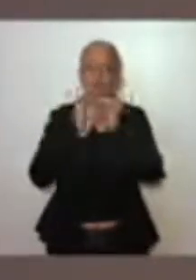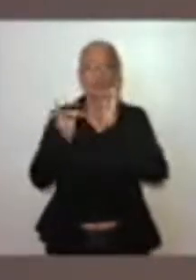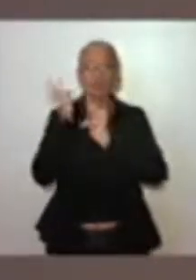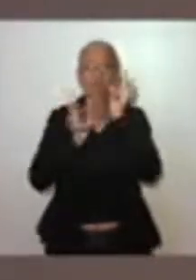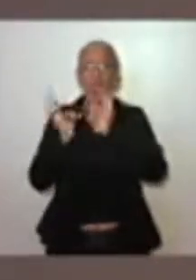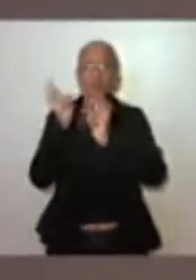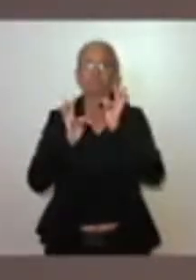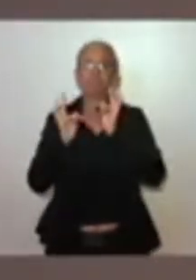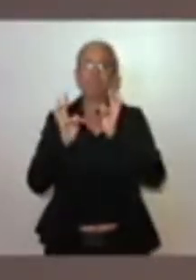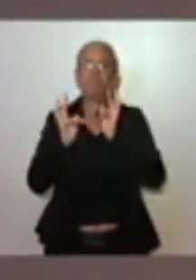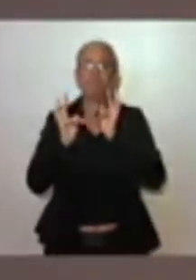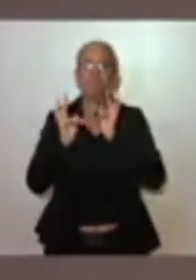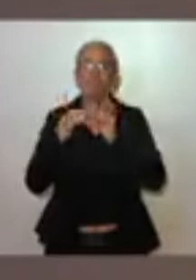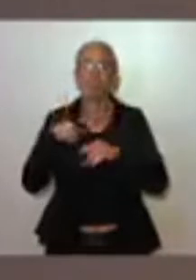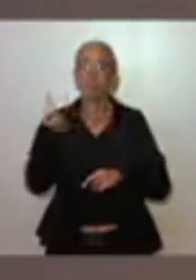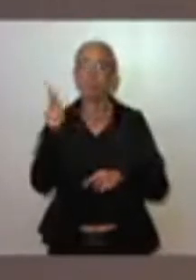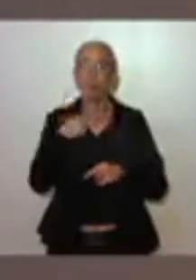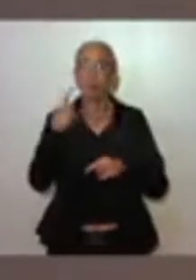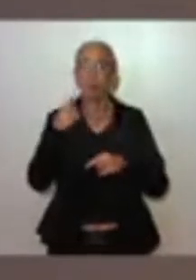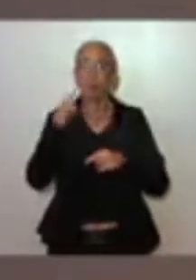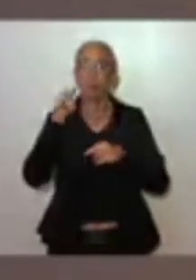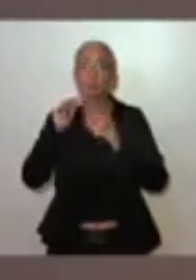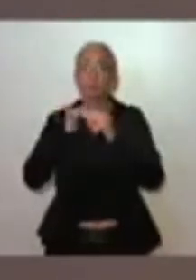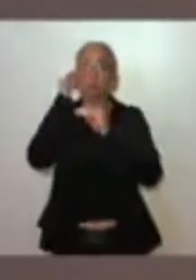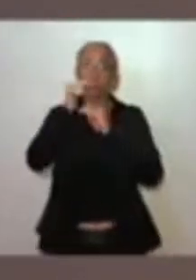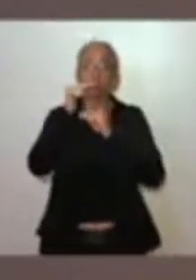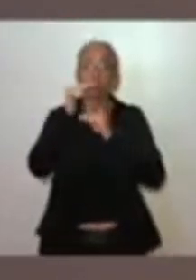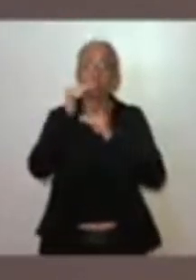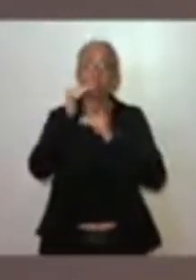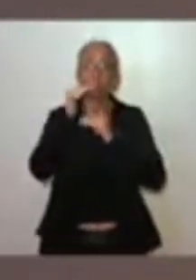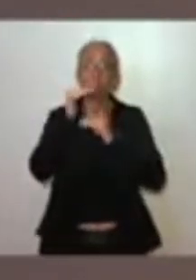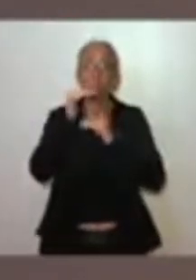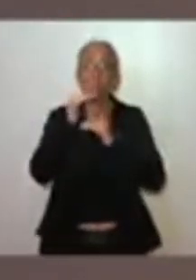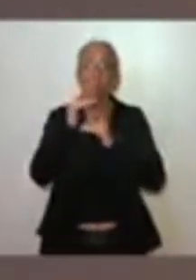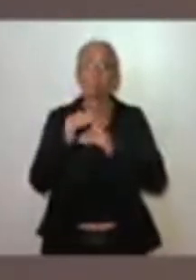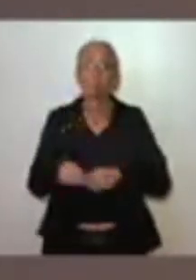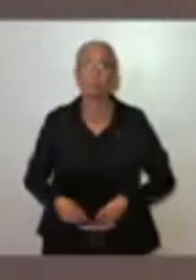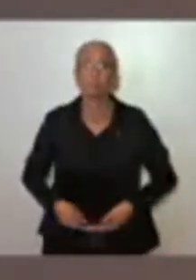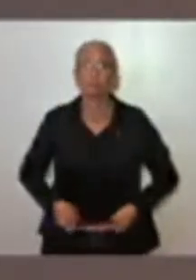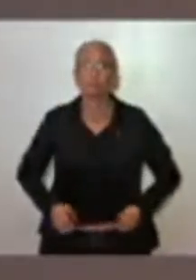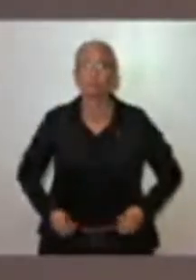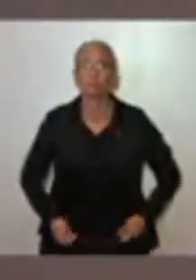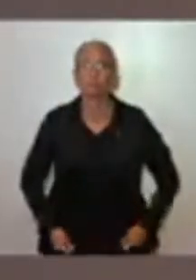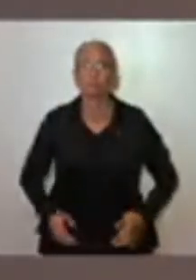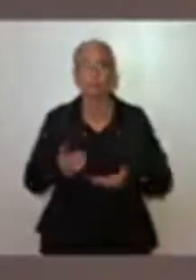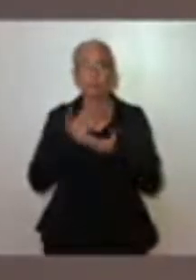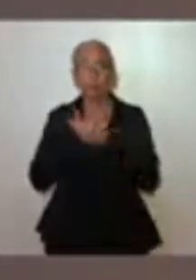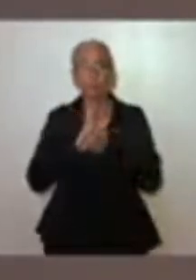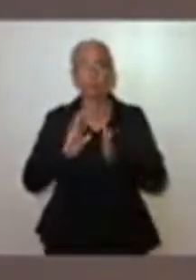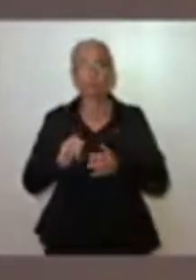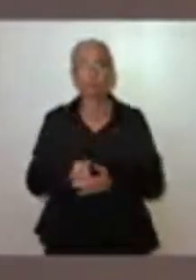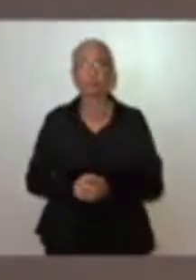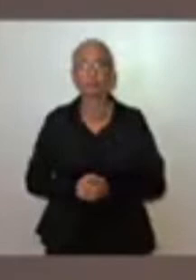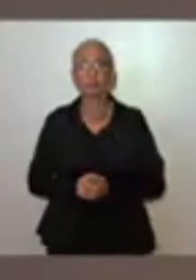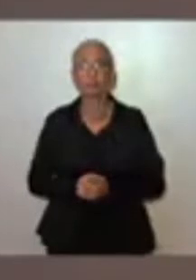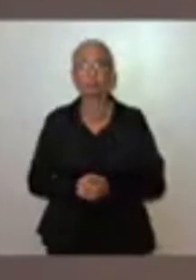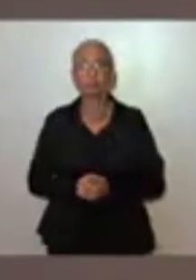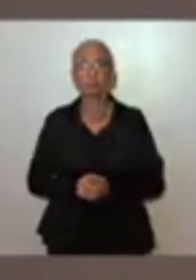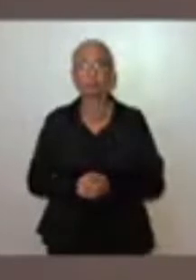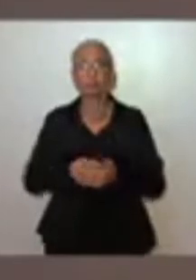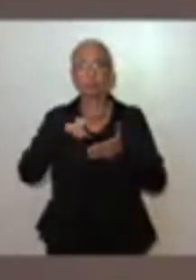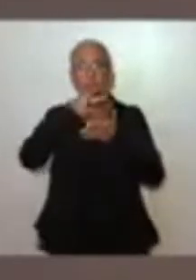tecnologia para nós chegarmos ao futuro e eu vou encerrar eu